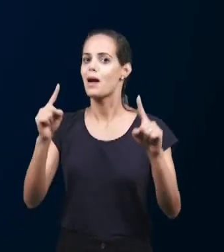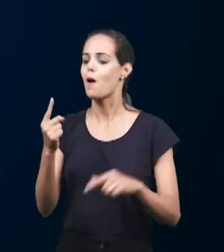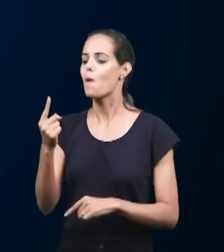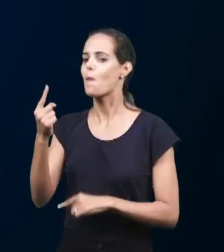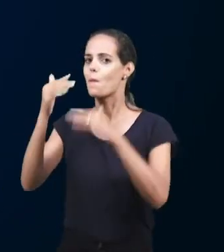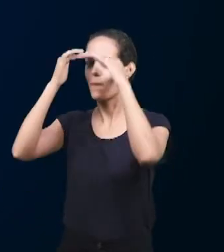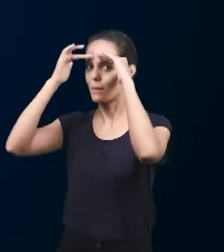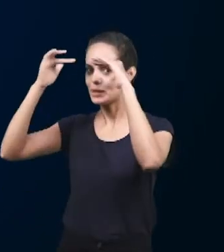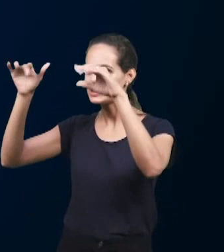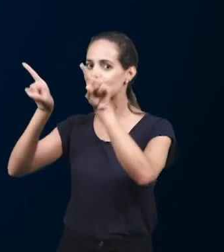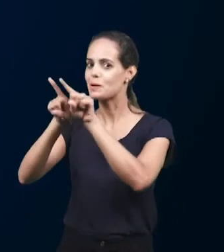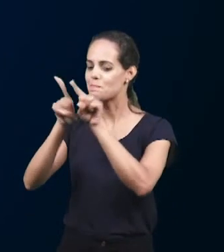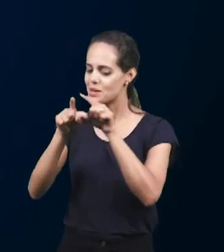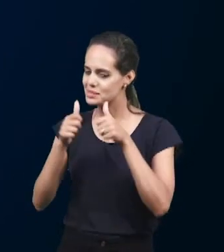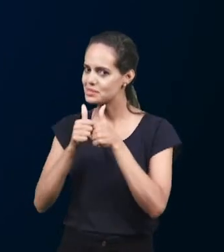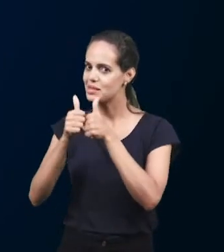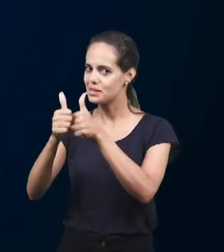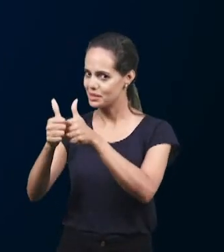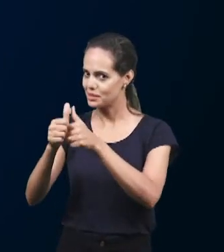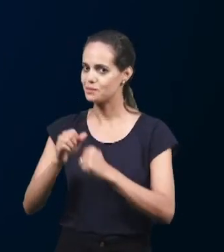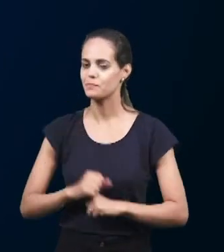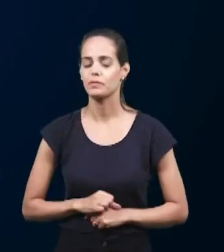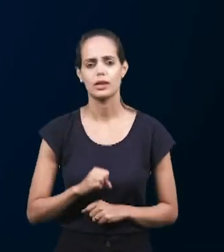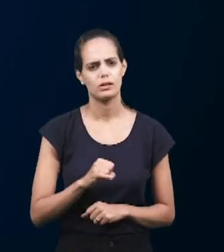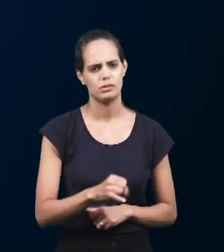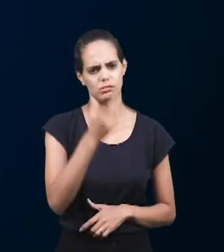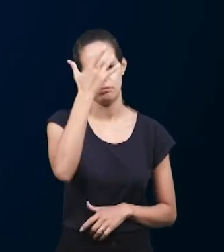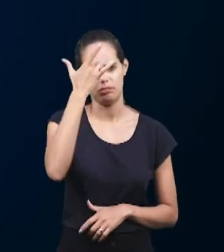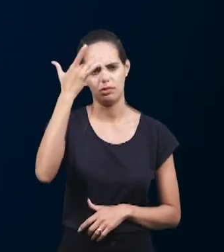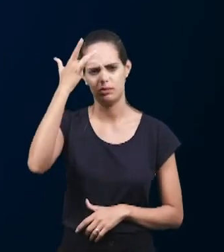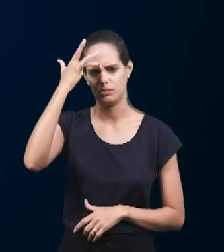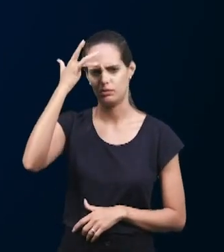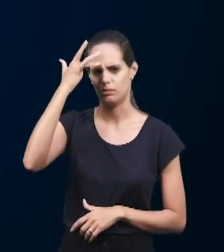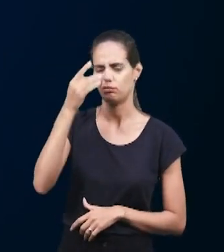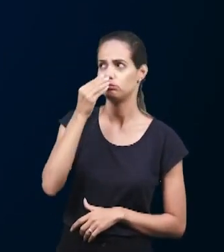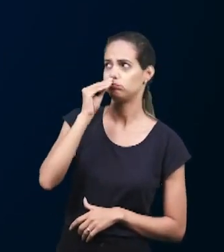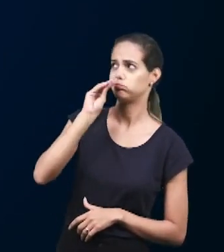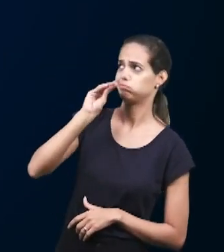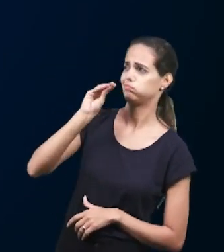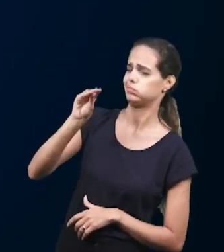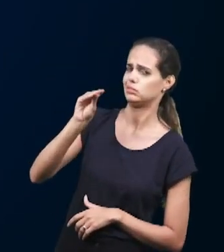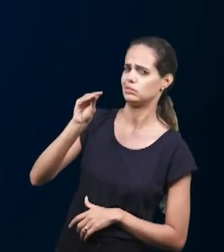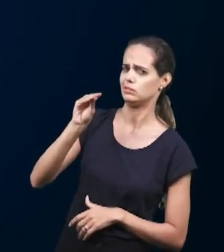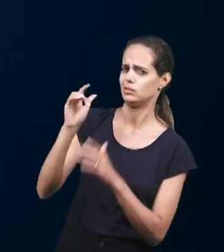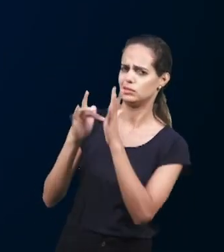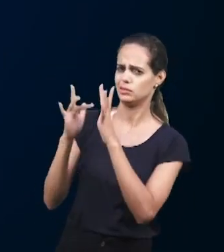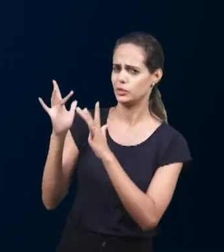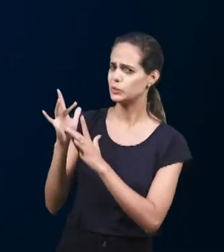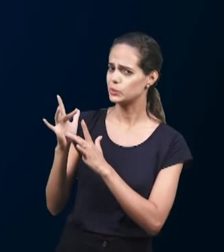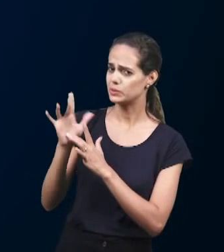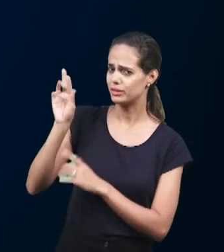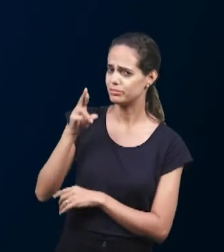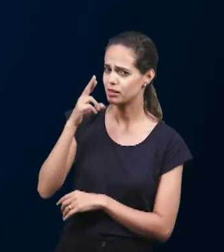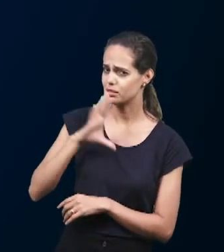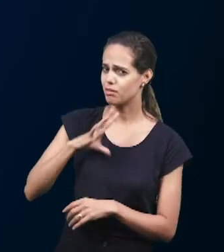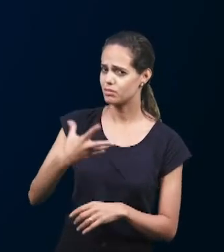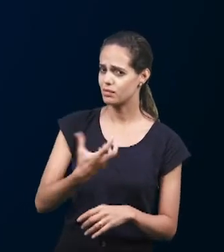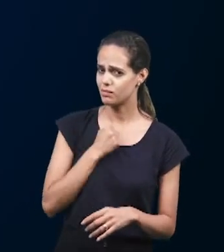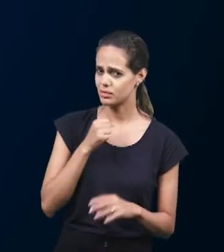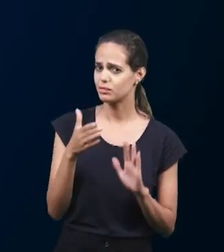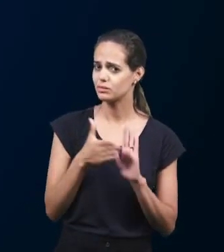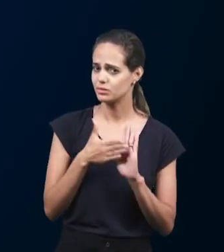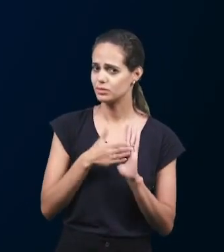justos. Assim como aquele que nega Jesus como único e suficiente Salvador. Ele está rejeitando o projeto de salvação de Deus para o